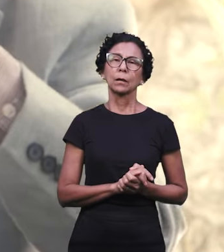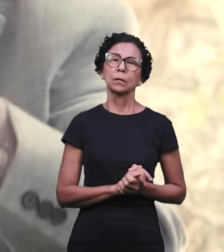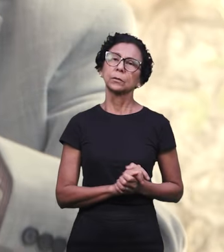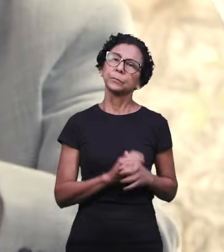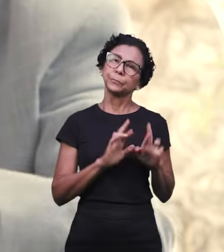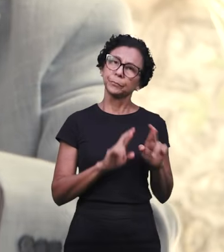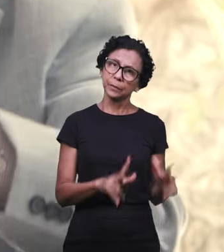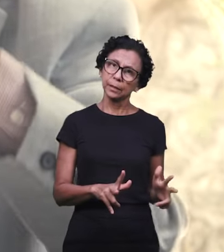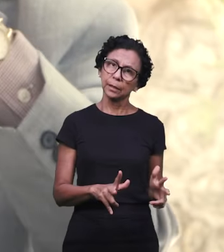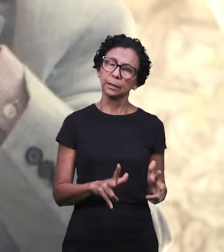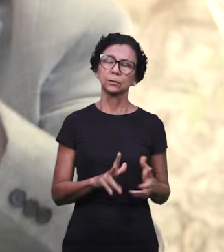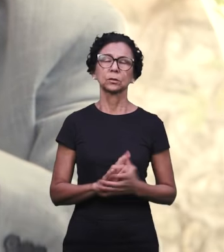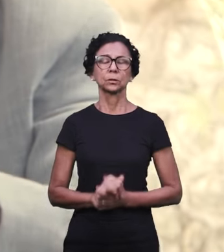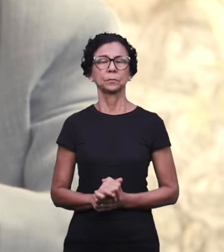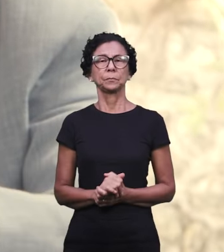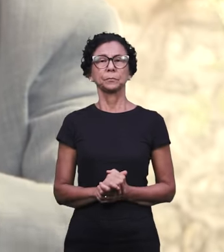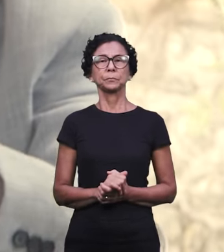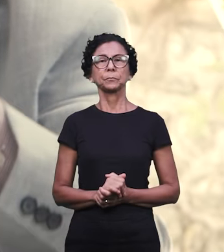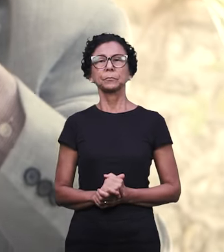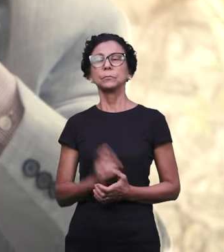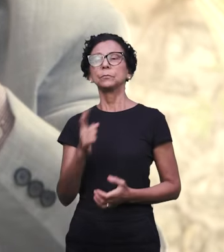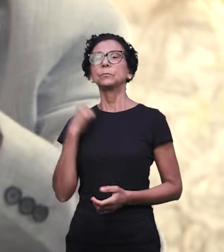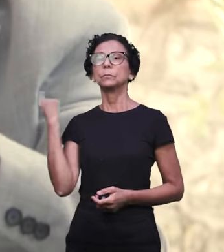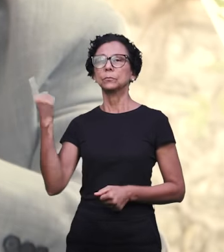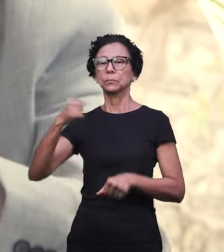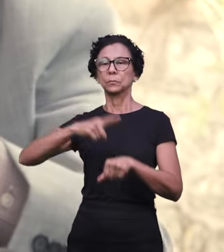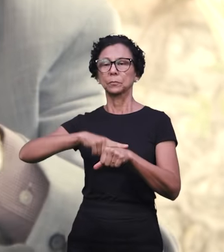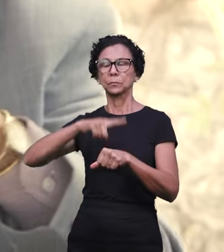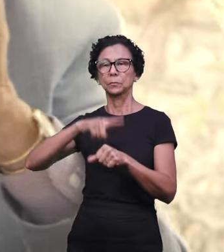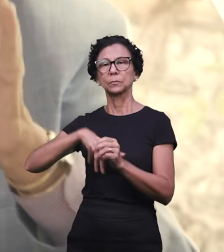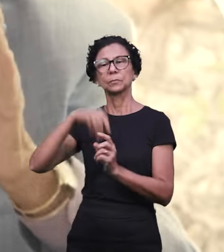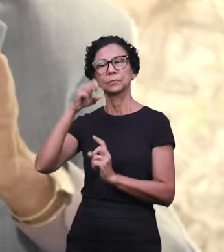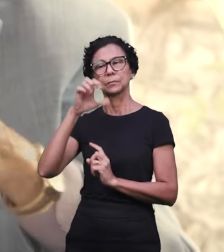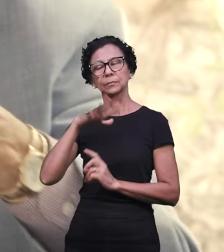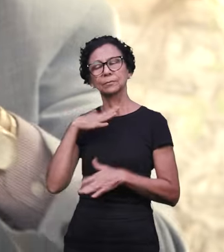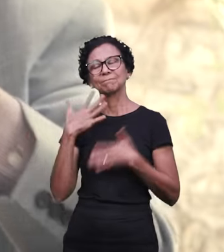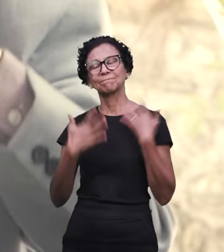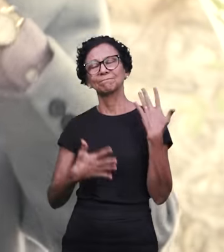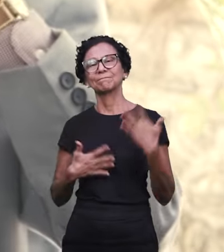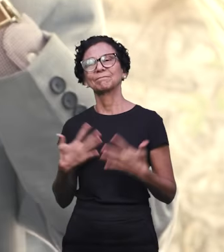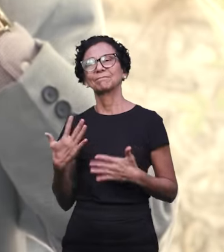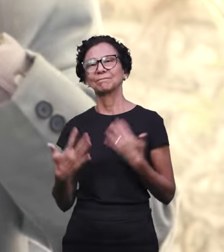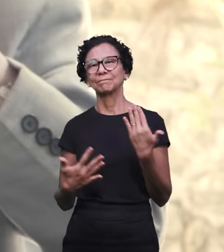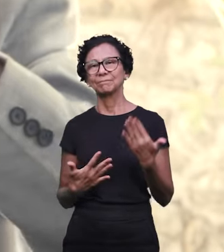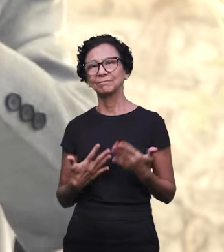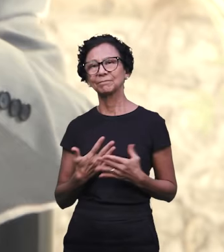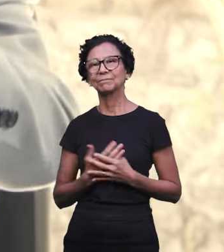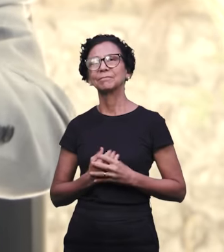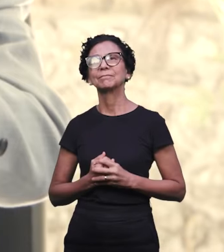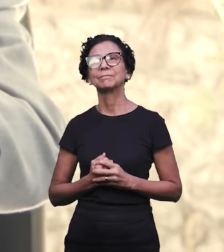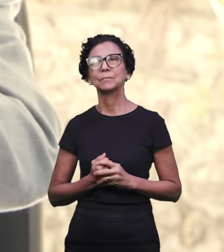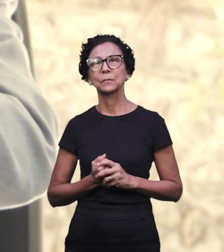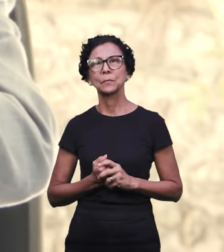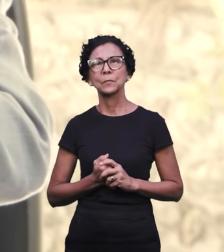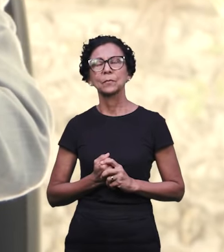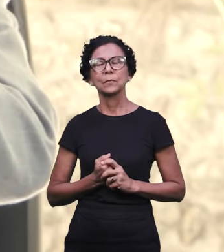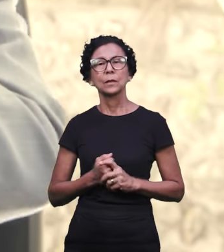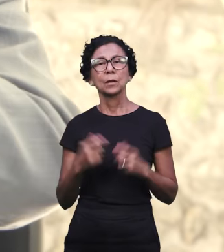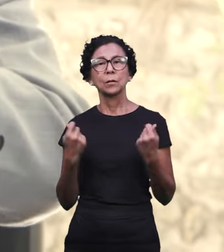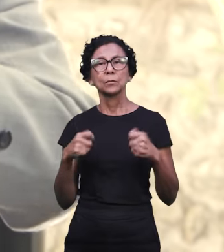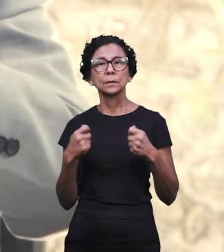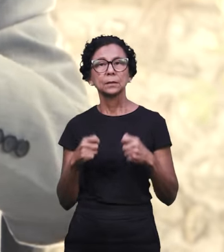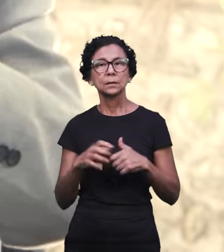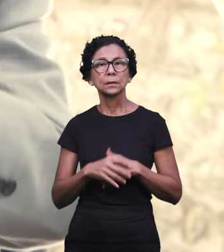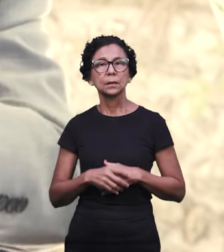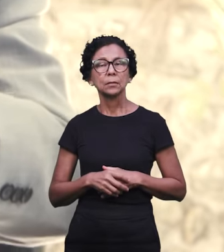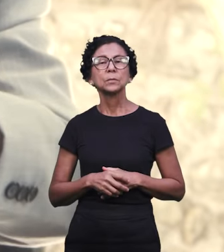de graça, de alegria, temos que estar prevenidos. Nós estamos olhando a bênção que está à frente de nós,